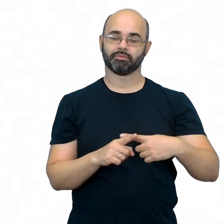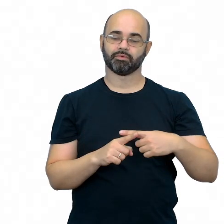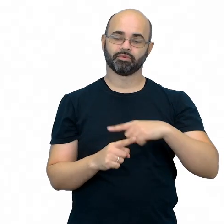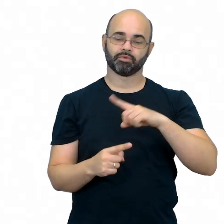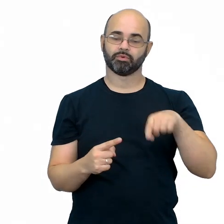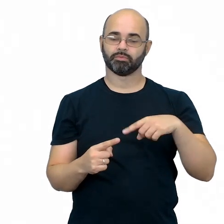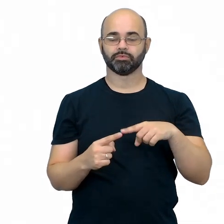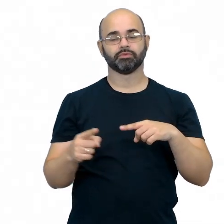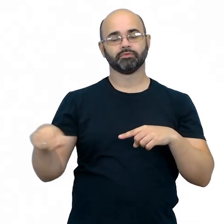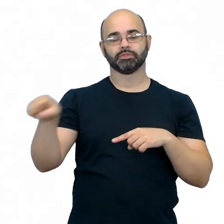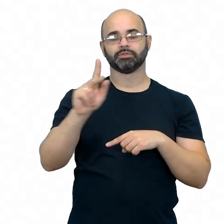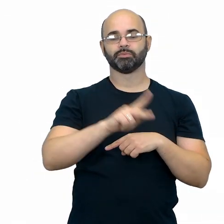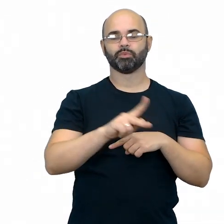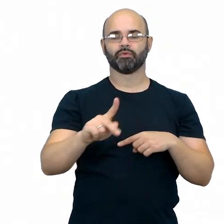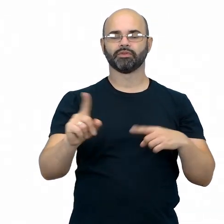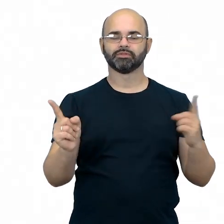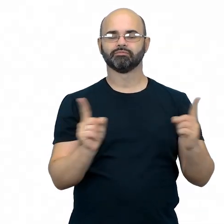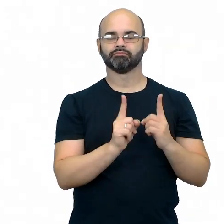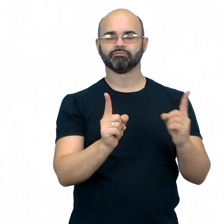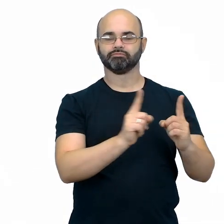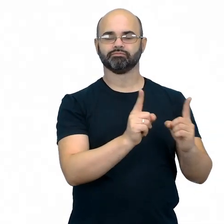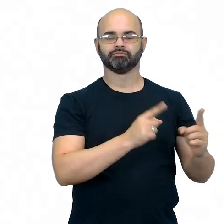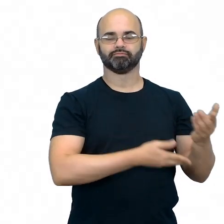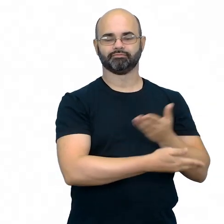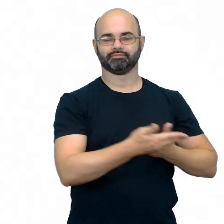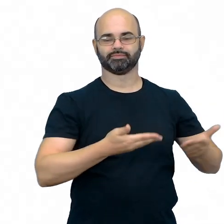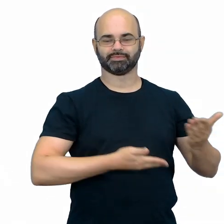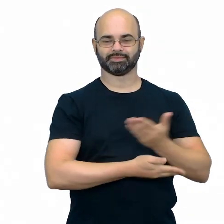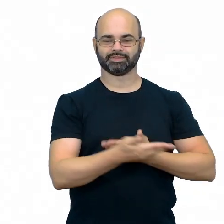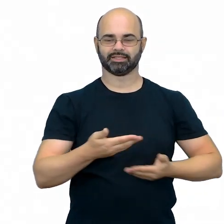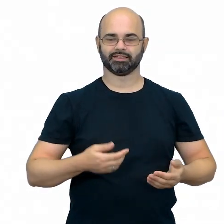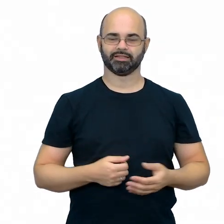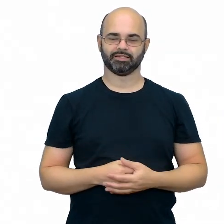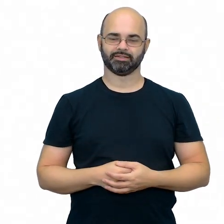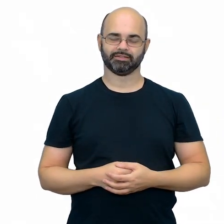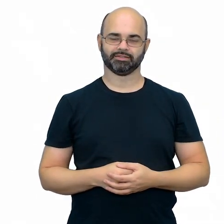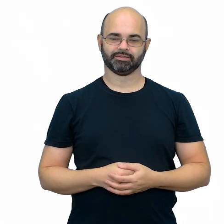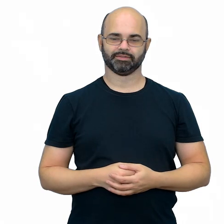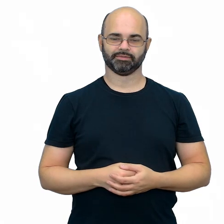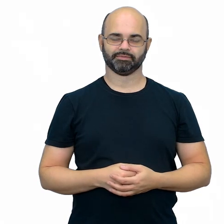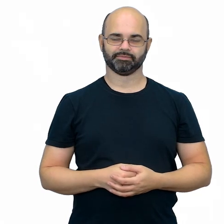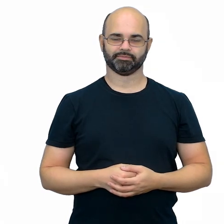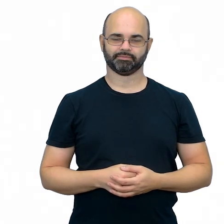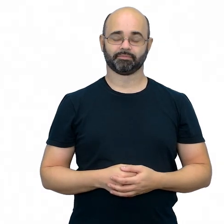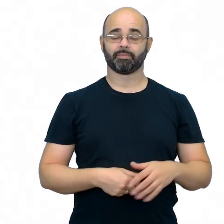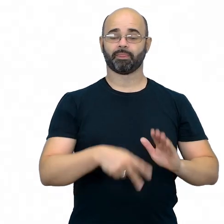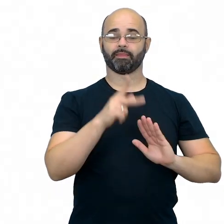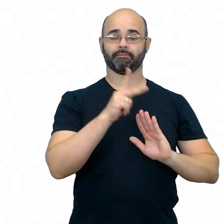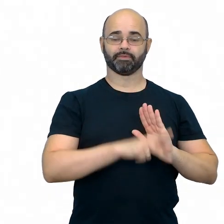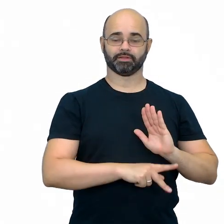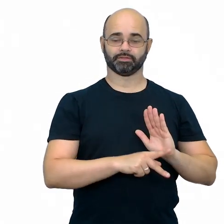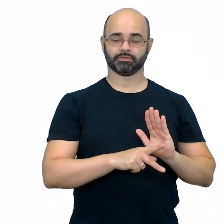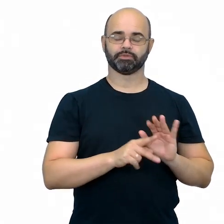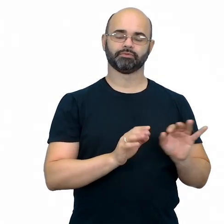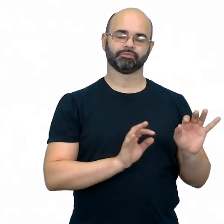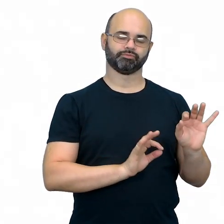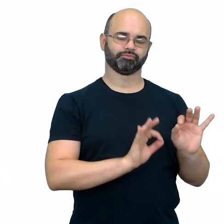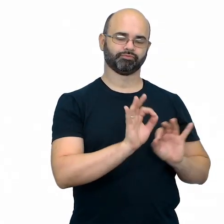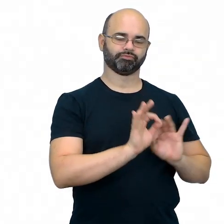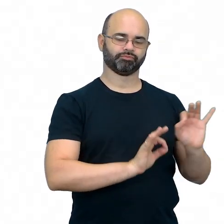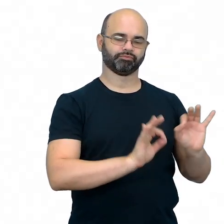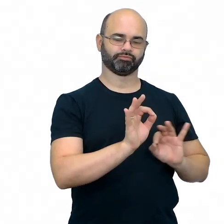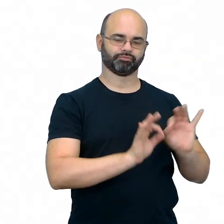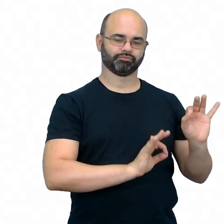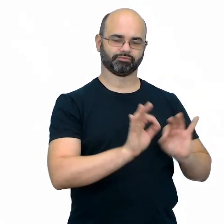os pares. A proposta também é elaborar, né, um planejamento que considere essas